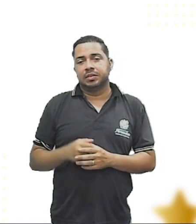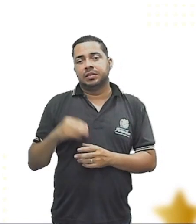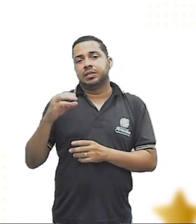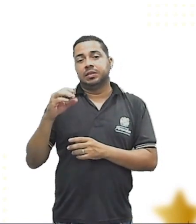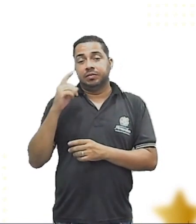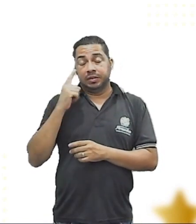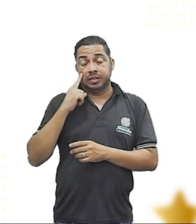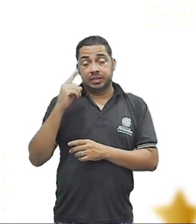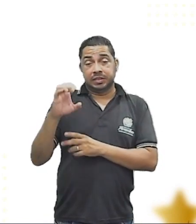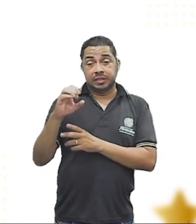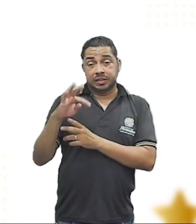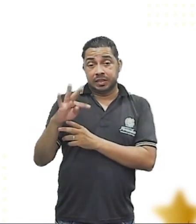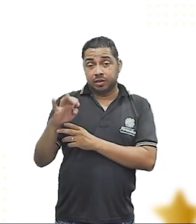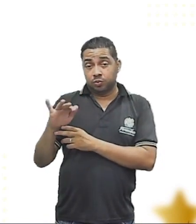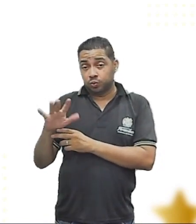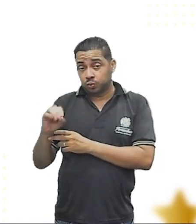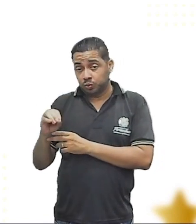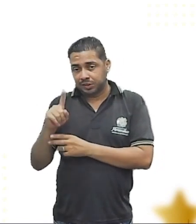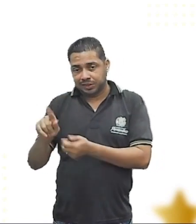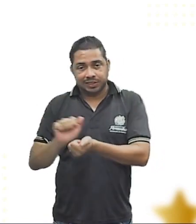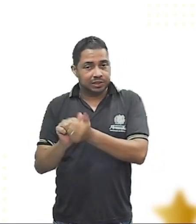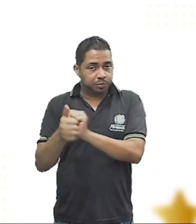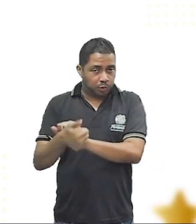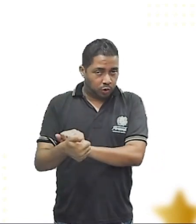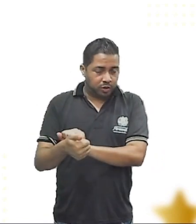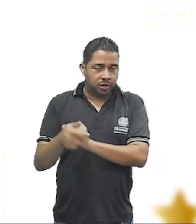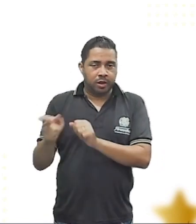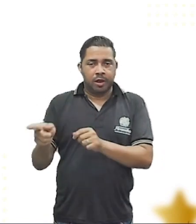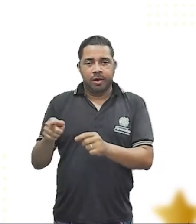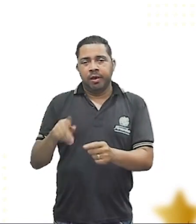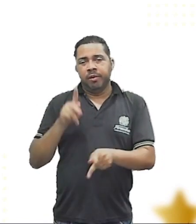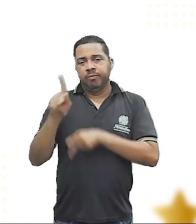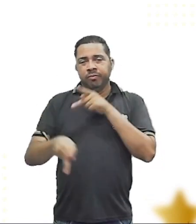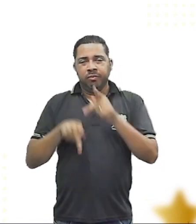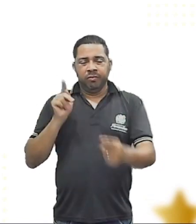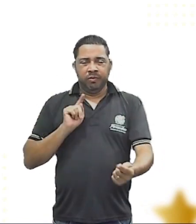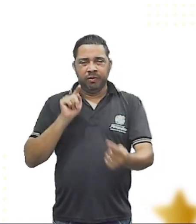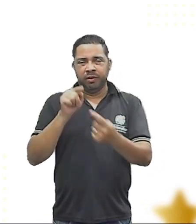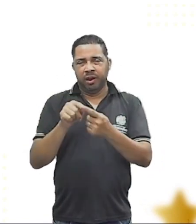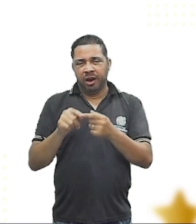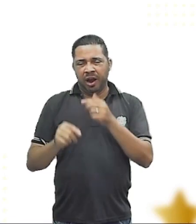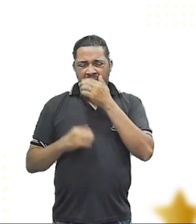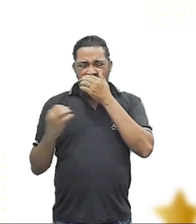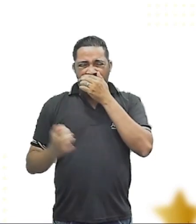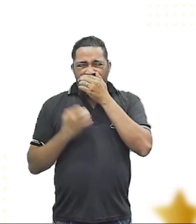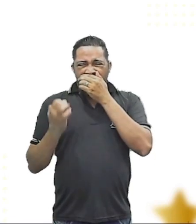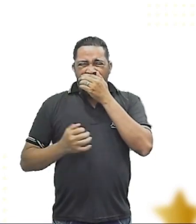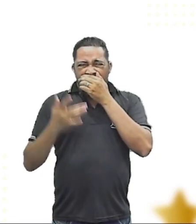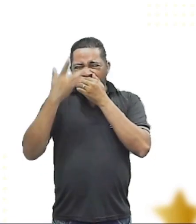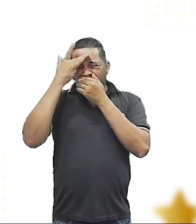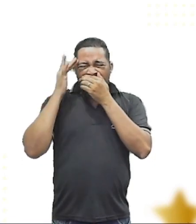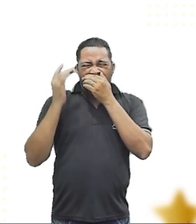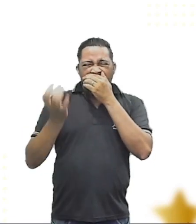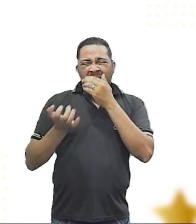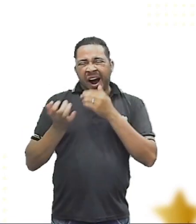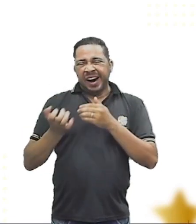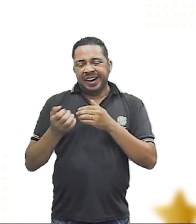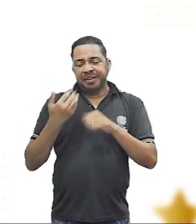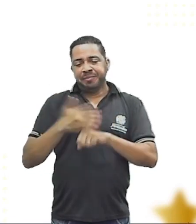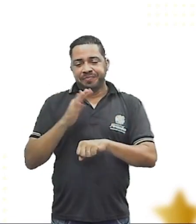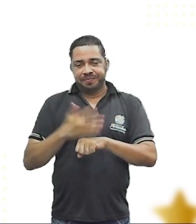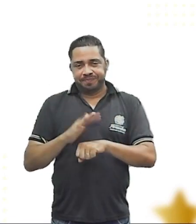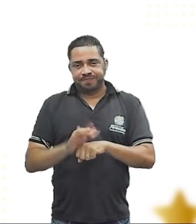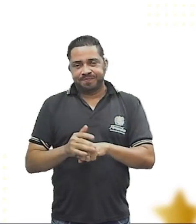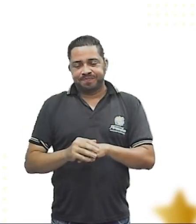Trabalha com artigos esportivos. E isso é o público-alvo da empresa. Pessoas que queiram praticar